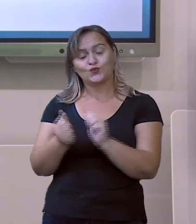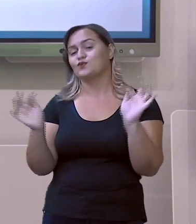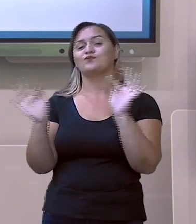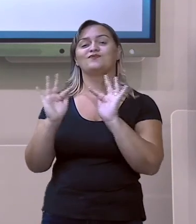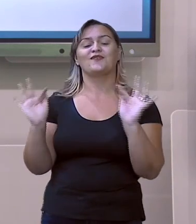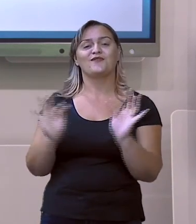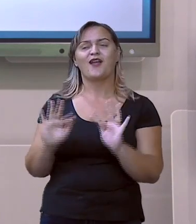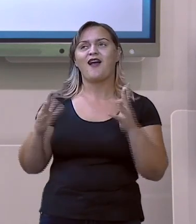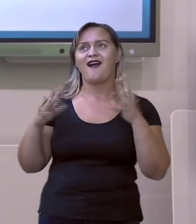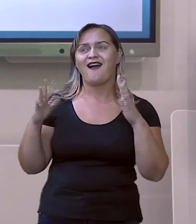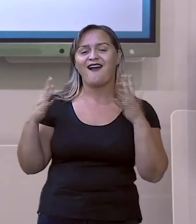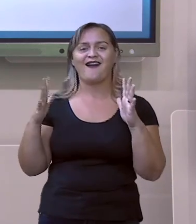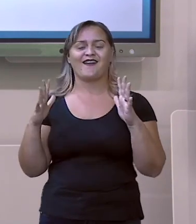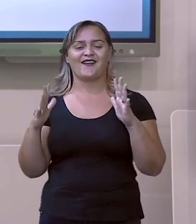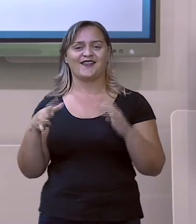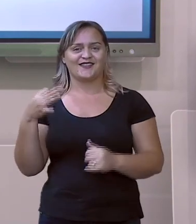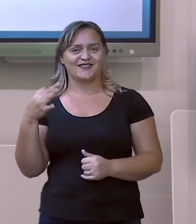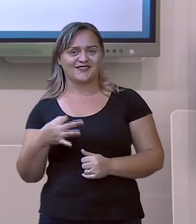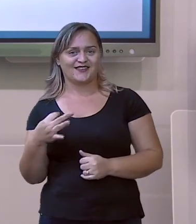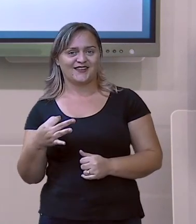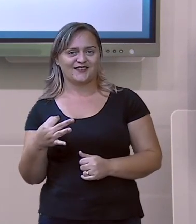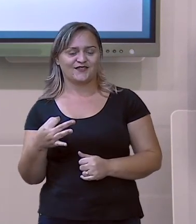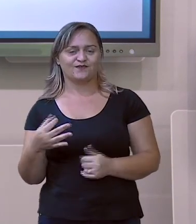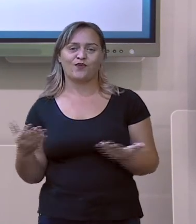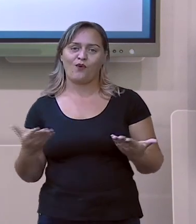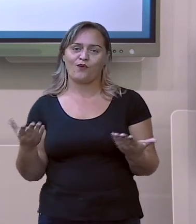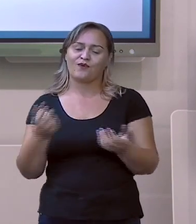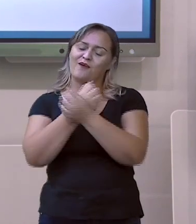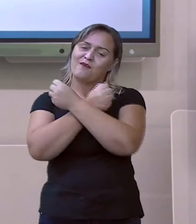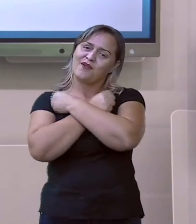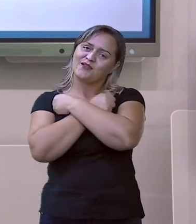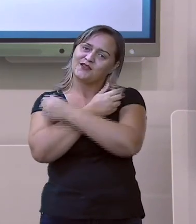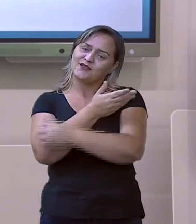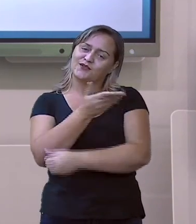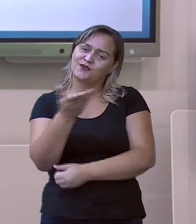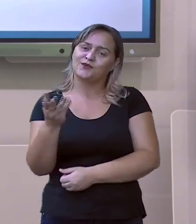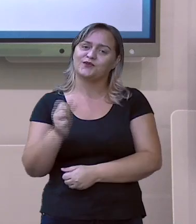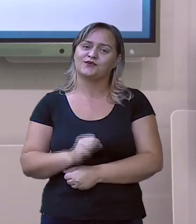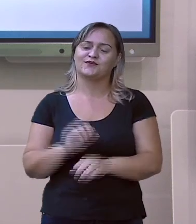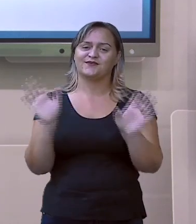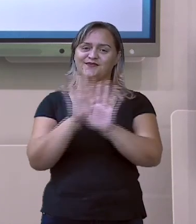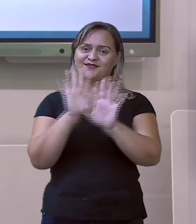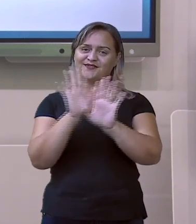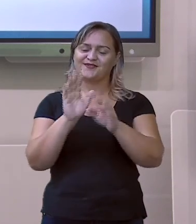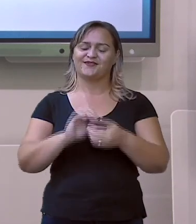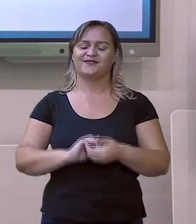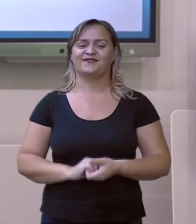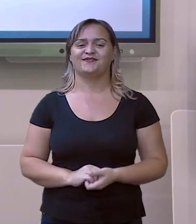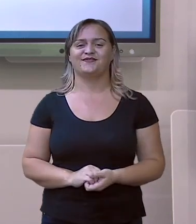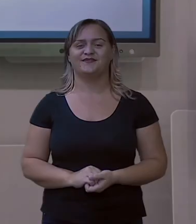foram então as minhas dicas de hoje. Um grande abraço a todos. Fiquem com Deus e até mais!